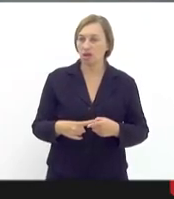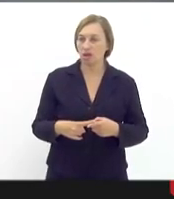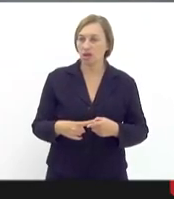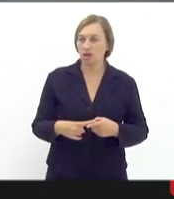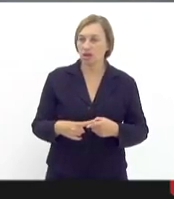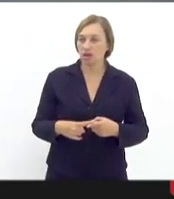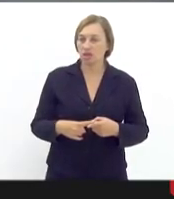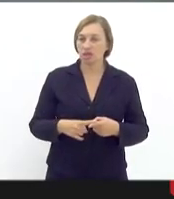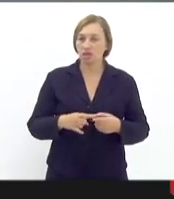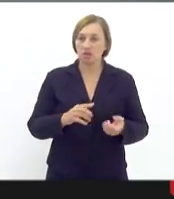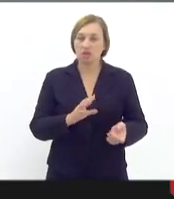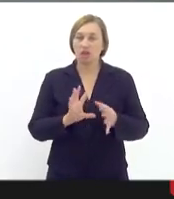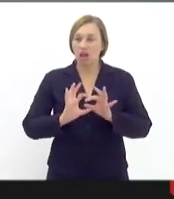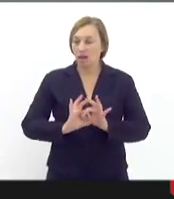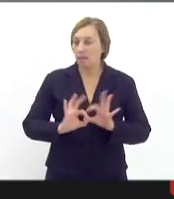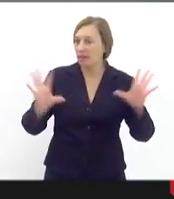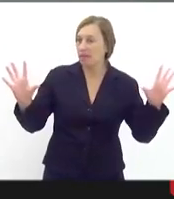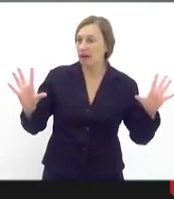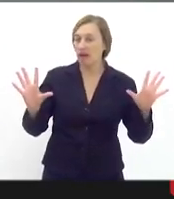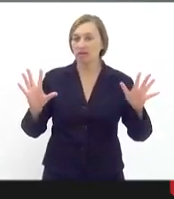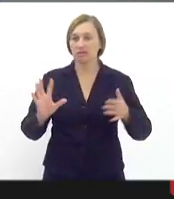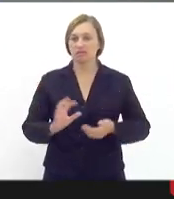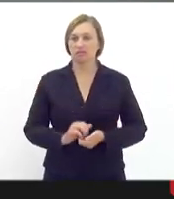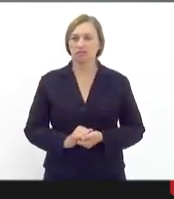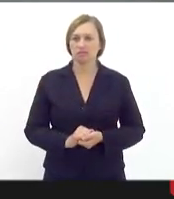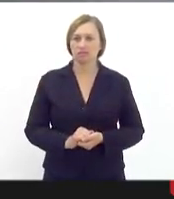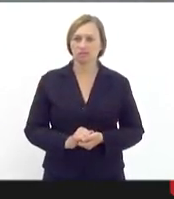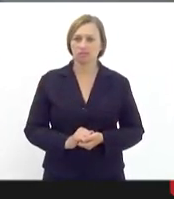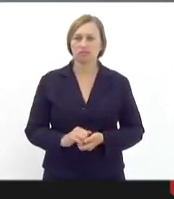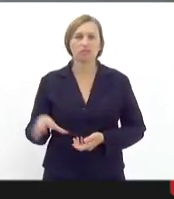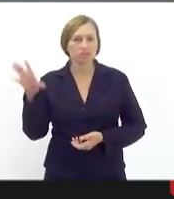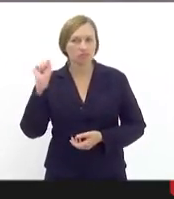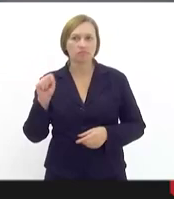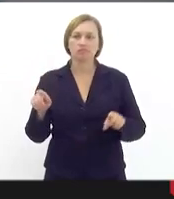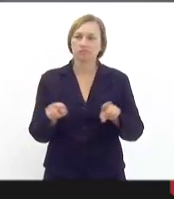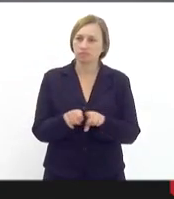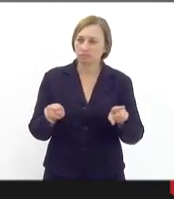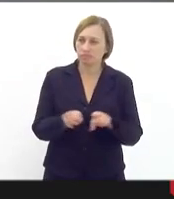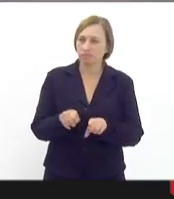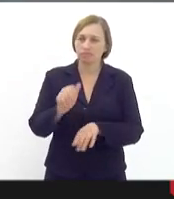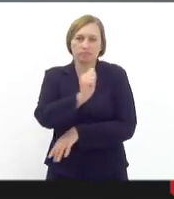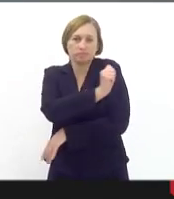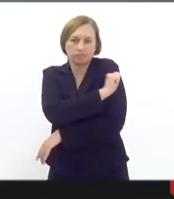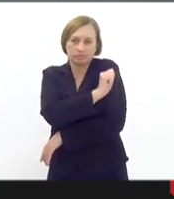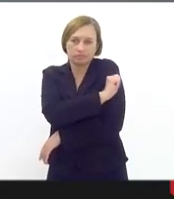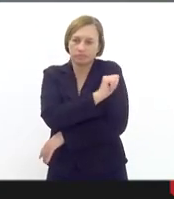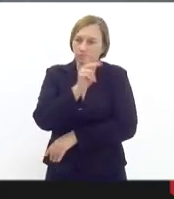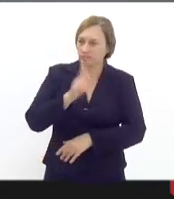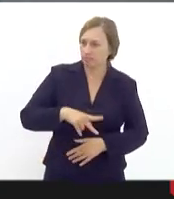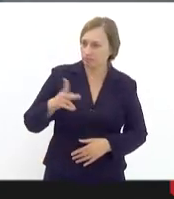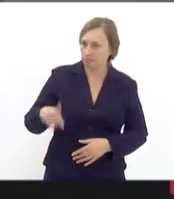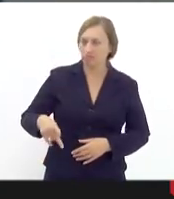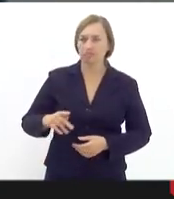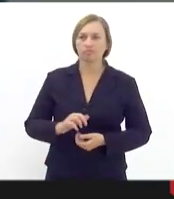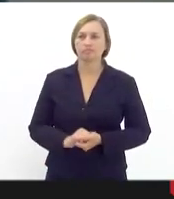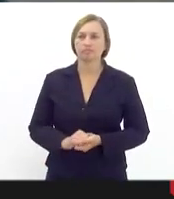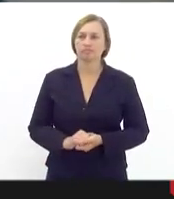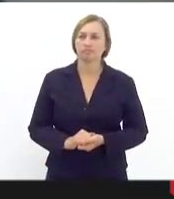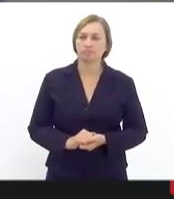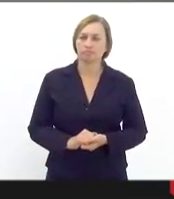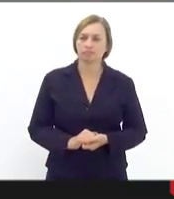da liberdade, da irreverência. E ouvimos também alunos, professores, né?